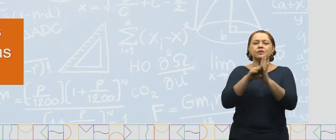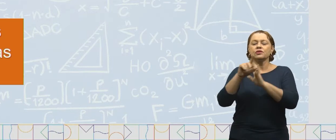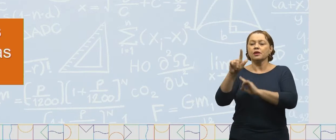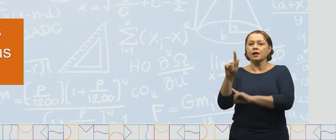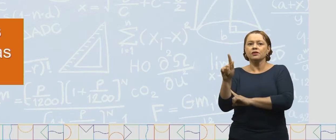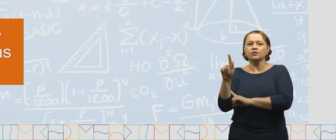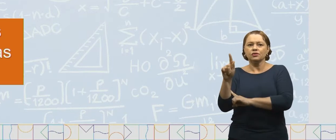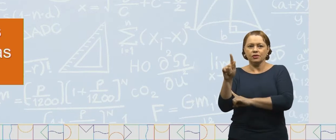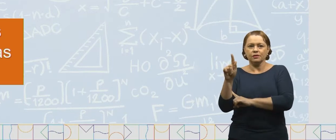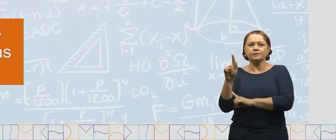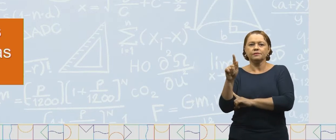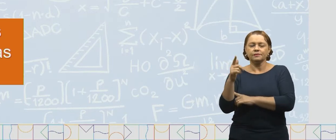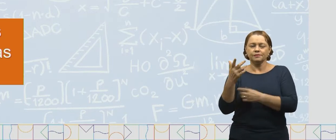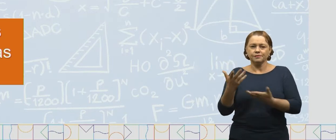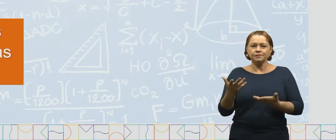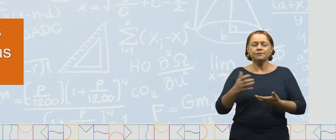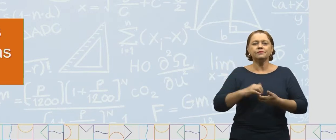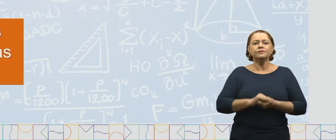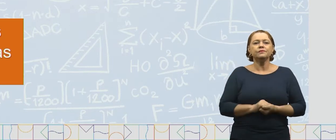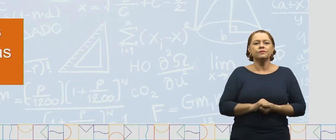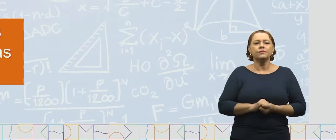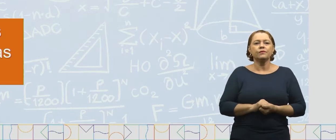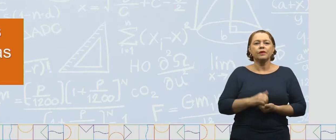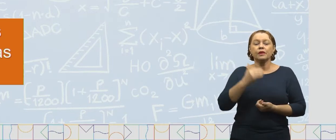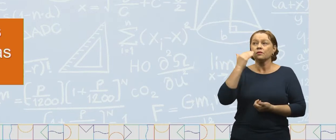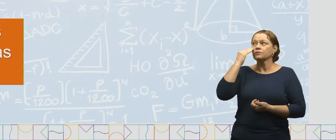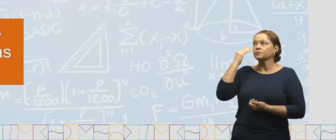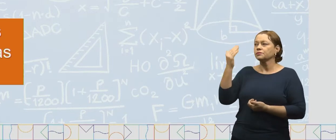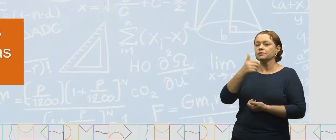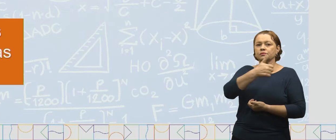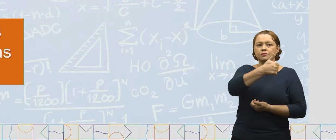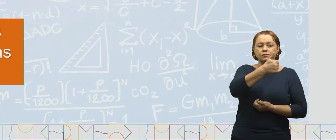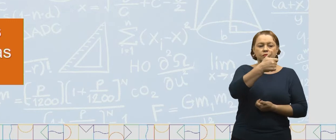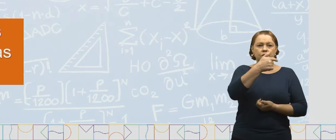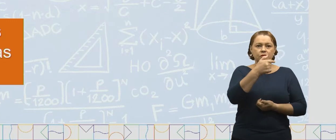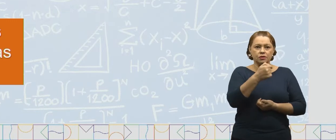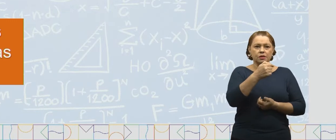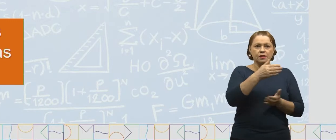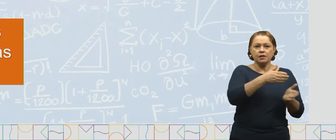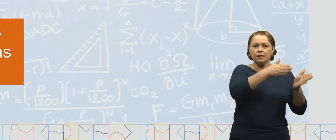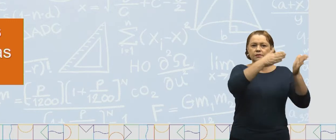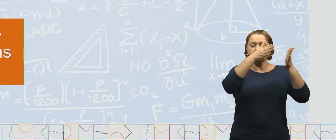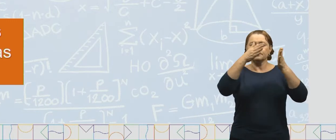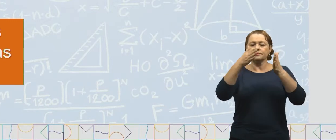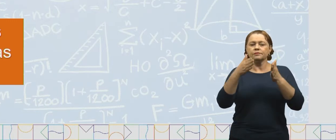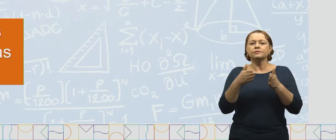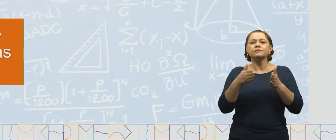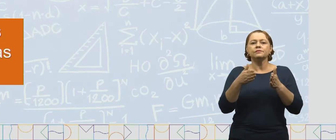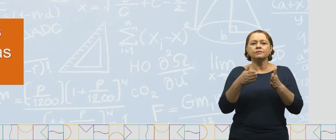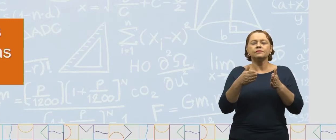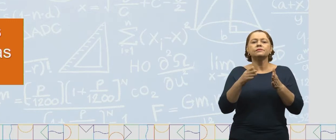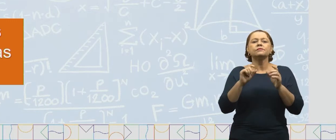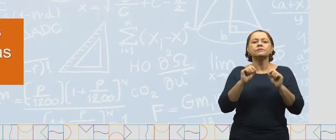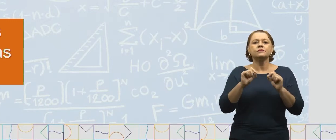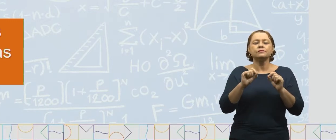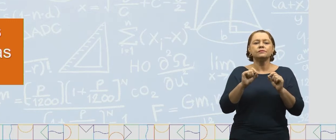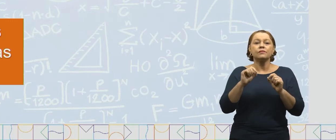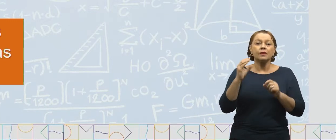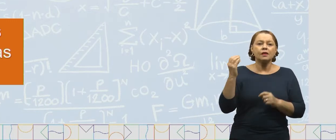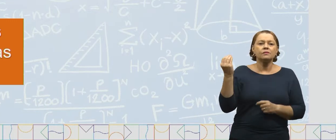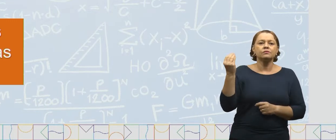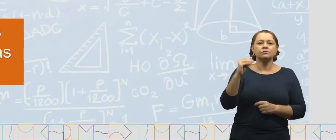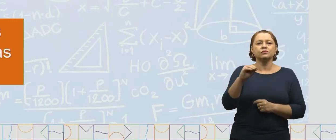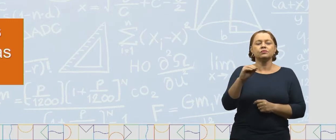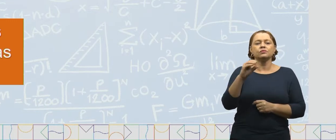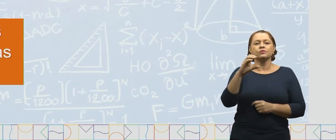Vamos lá. Passando o número 17 que está no quilograma para a próxima unidade, o hectograma, damos